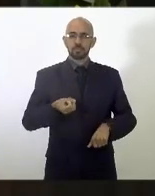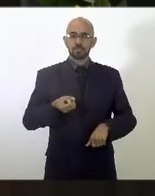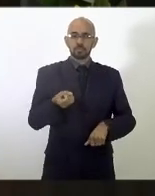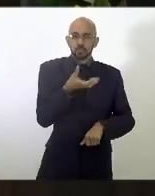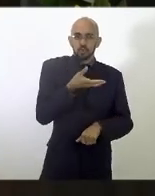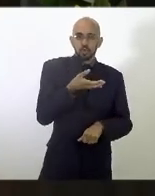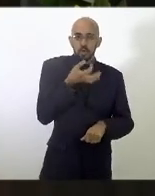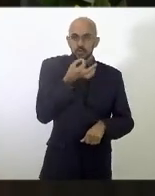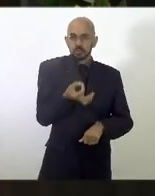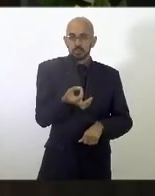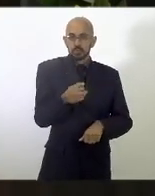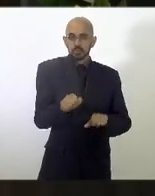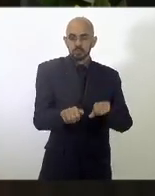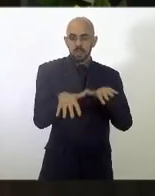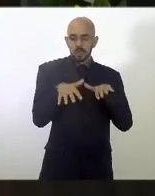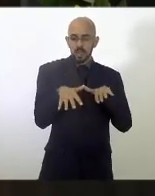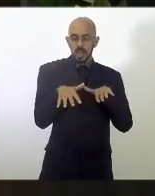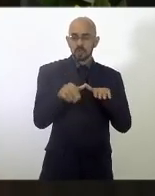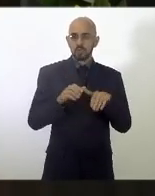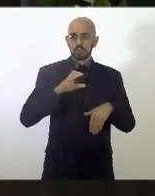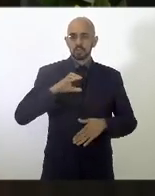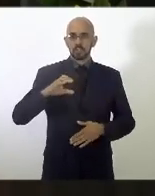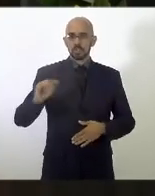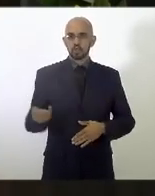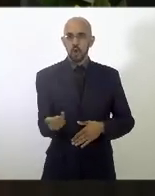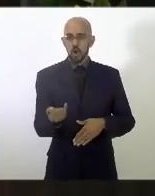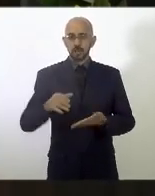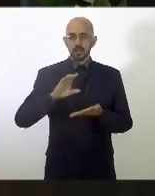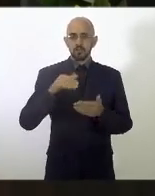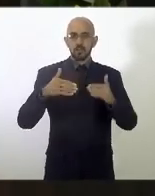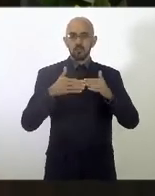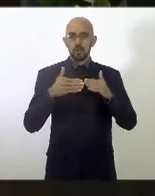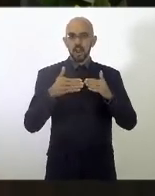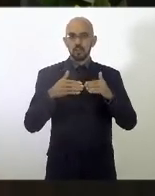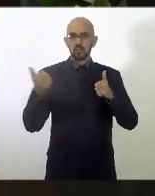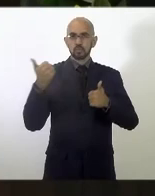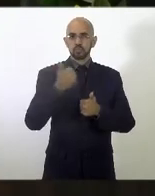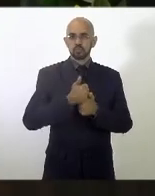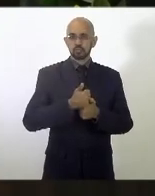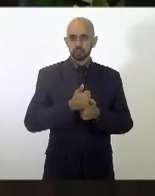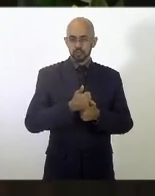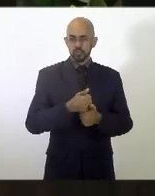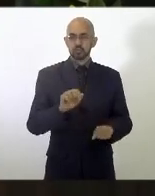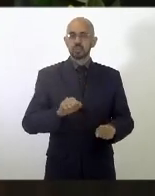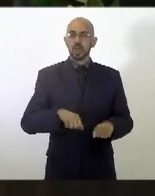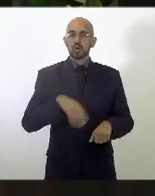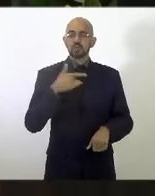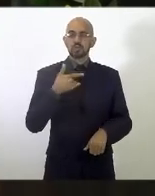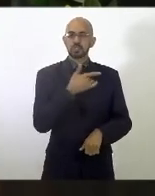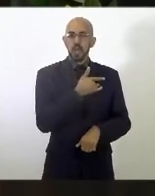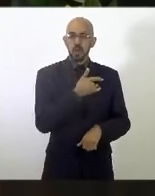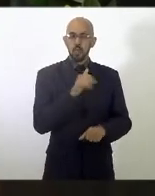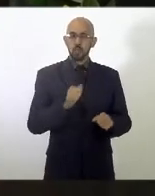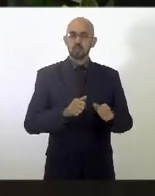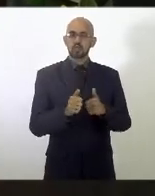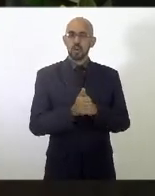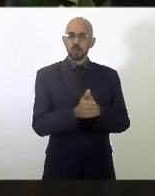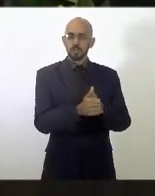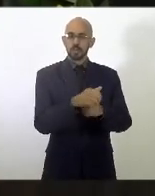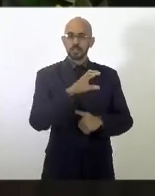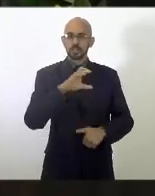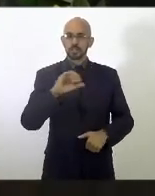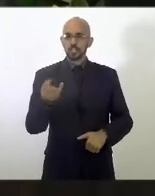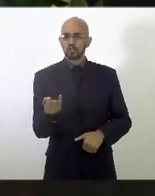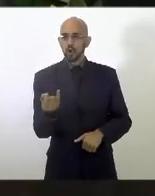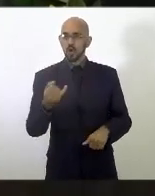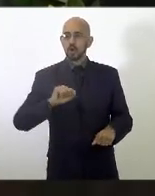pareceres à emenda de plenário da Comissão de Constituição e Justiça, favorável com subemenda. De saúde, favorável com a subemenda da Comissão de Constituição e Justiça.